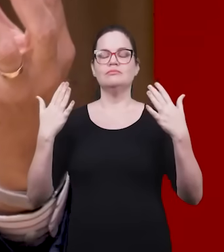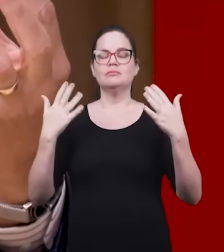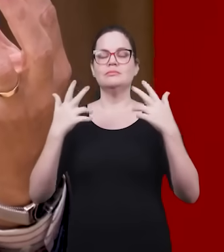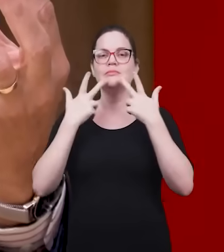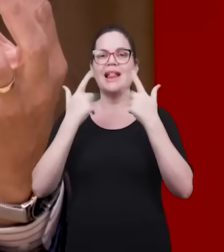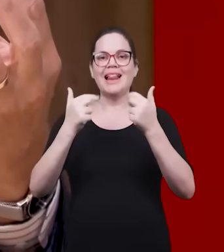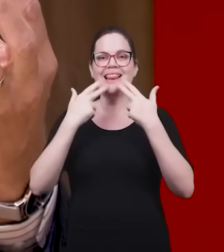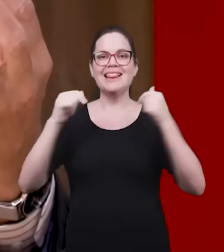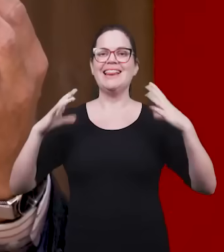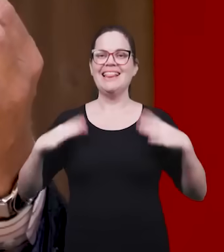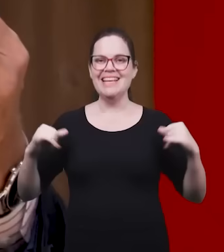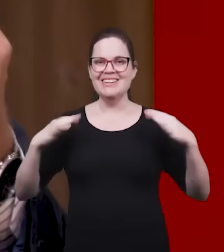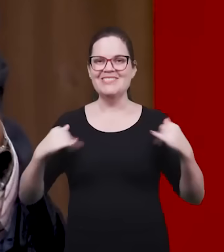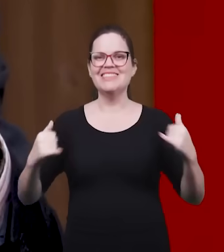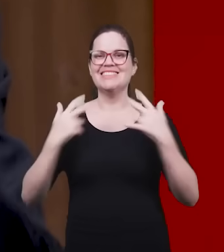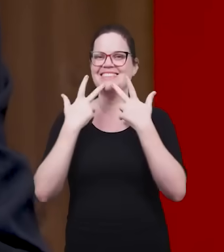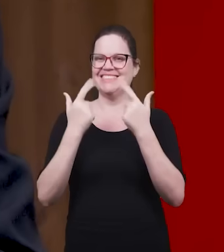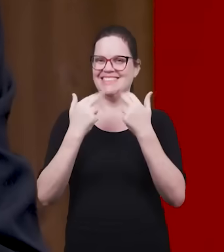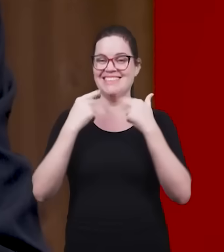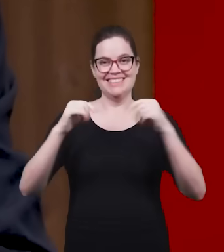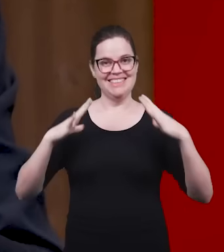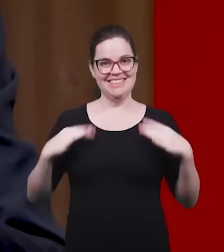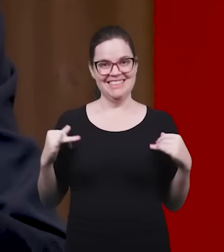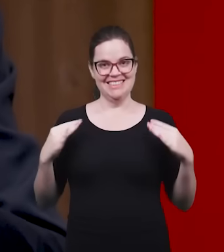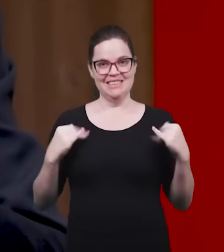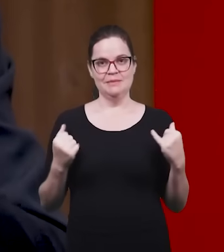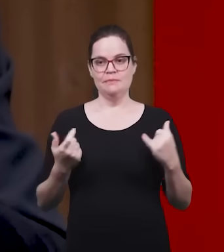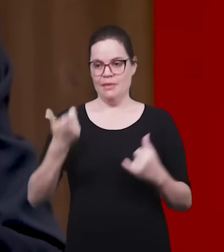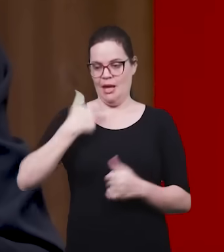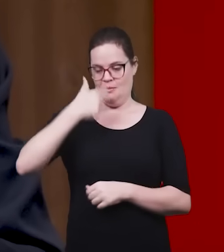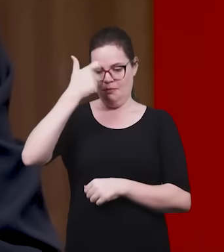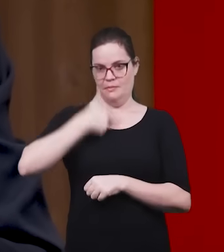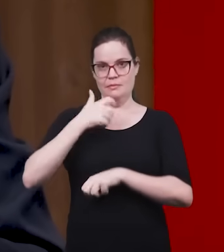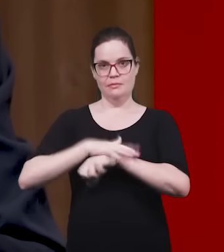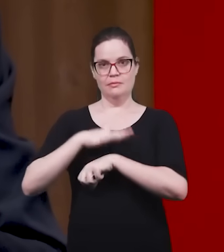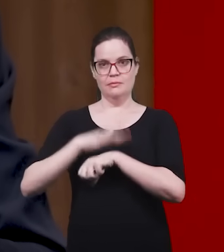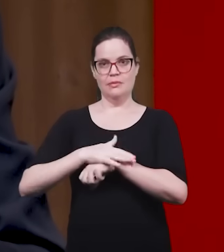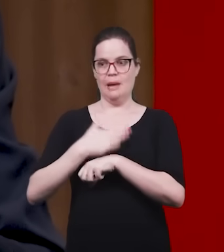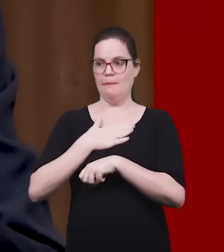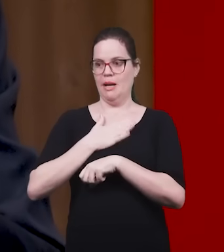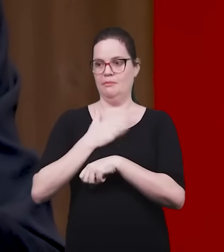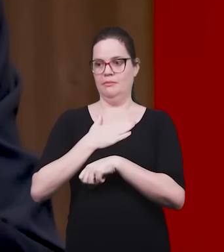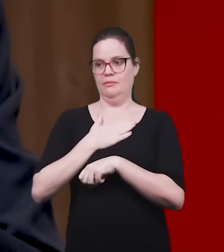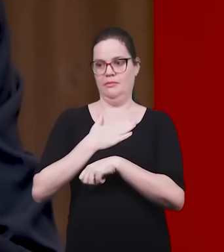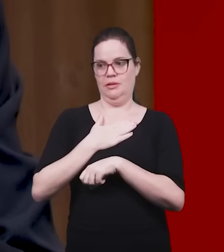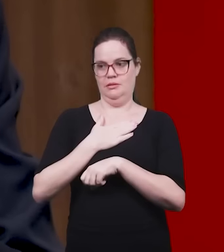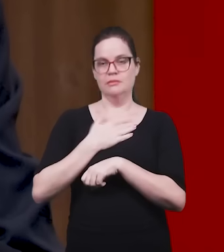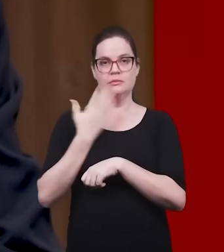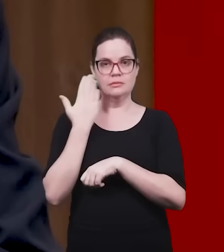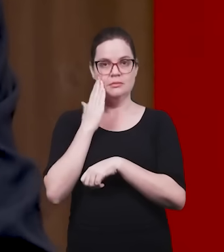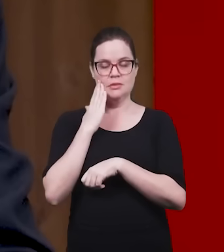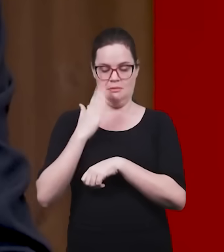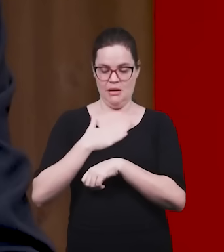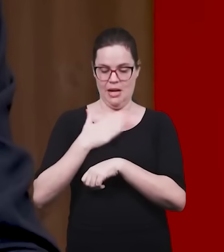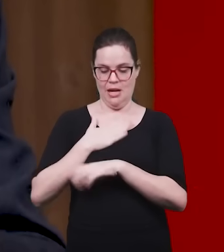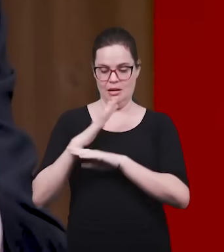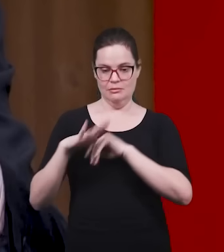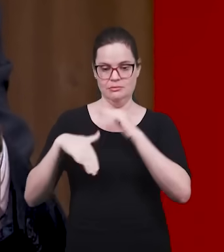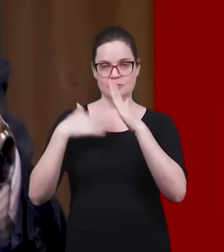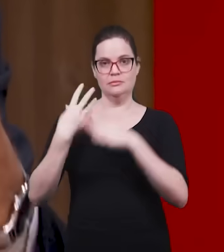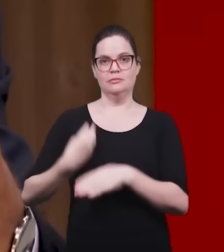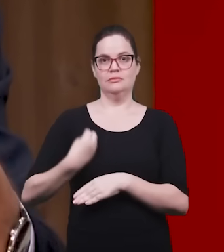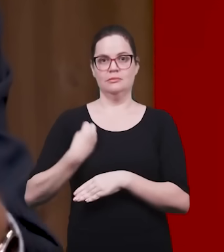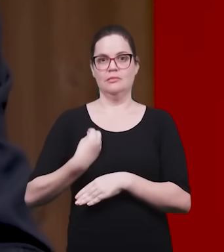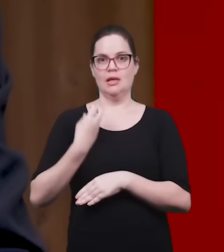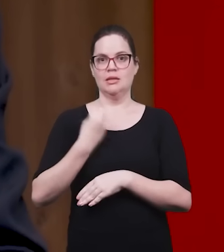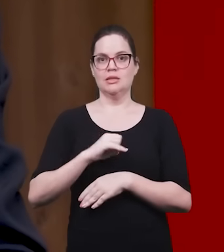sem interpretação. Porque se há só línguas, ele vai falar para si mesmo e para a sua própria edificação. Quando ele fala